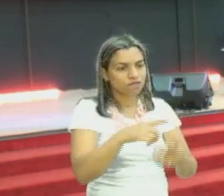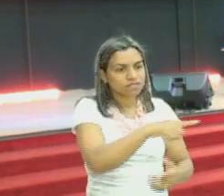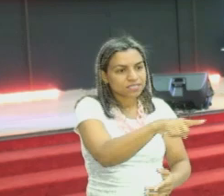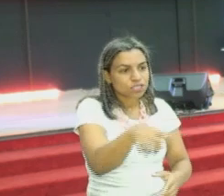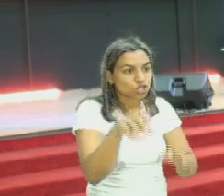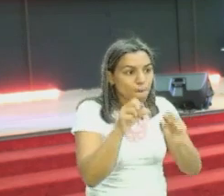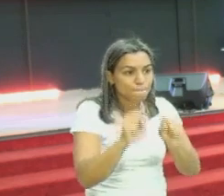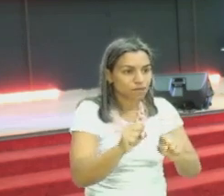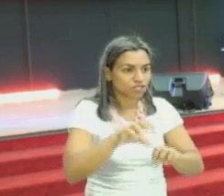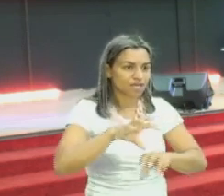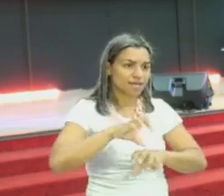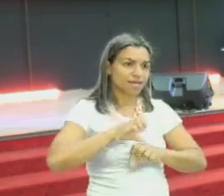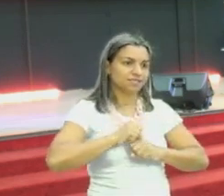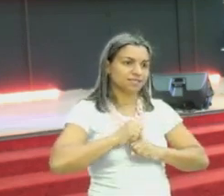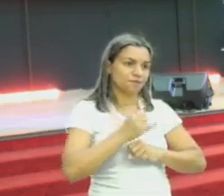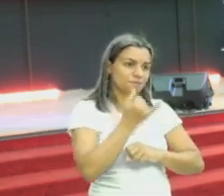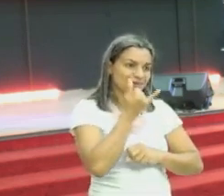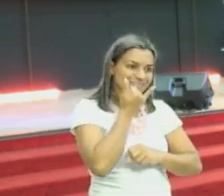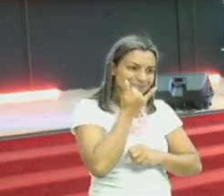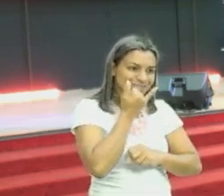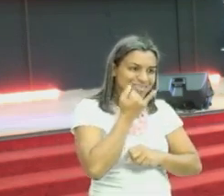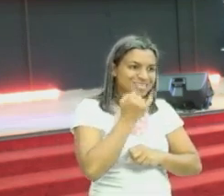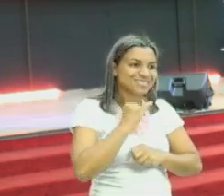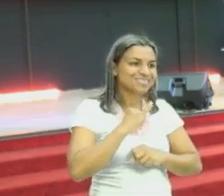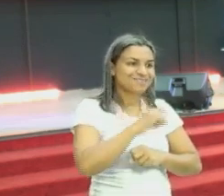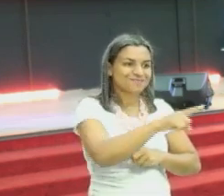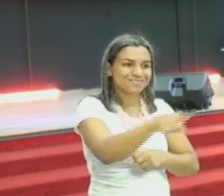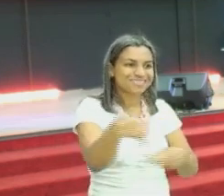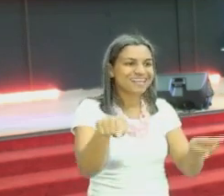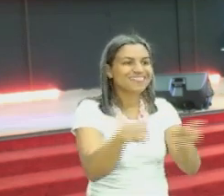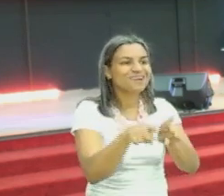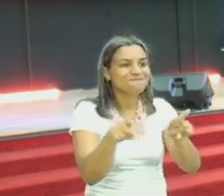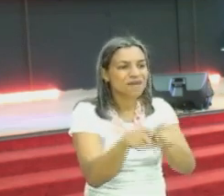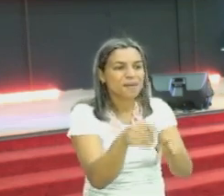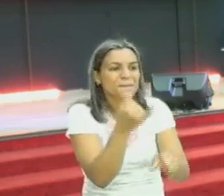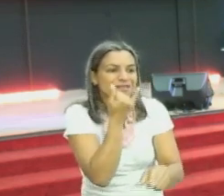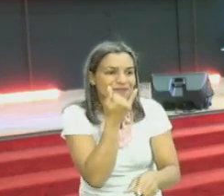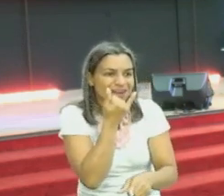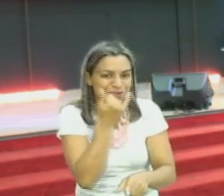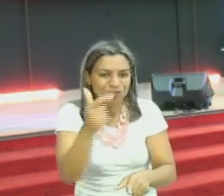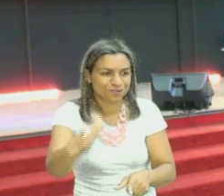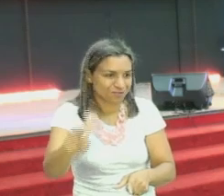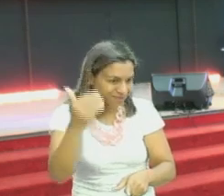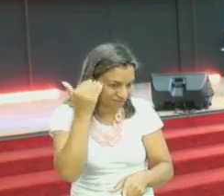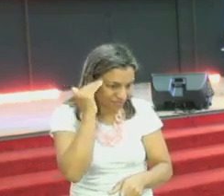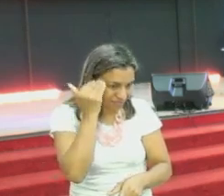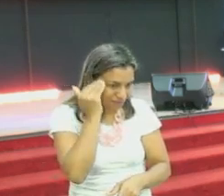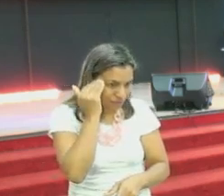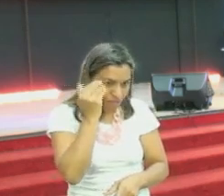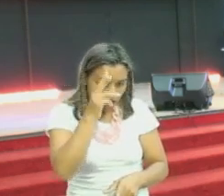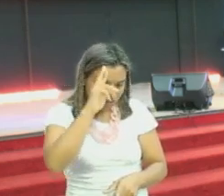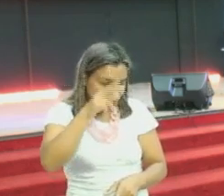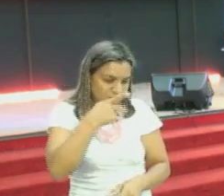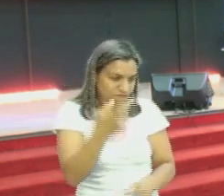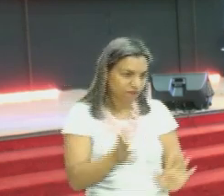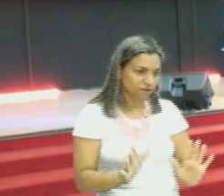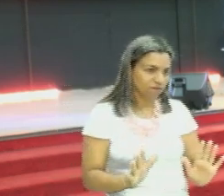perdoado se você perdoar. Jesus está dizendo assim, é o Senhor quem está